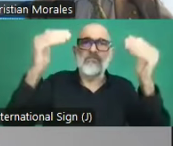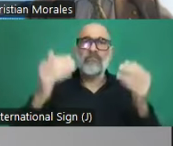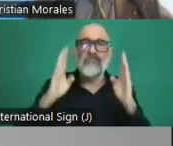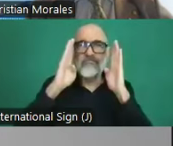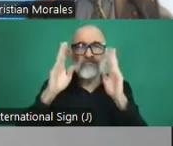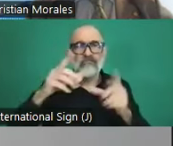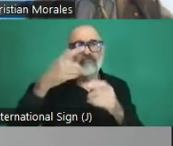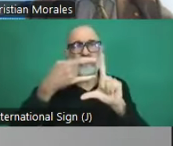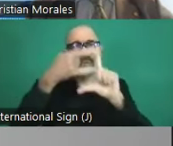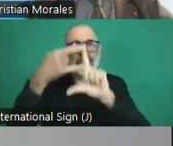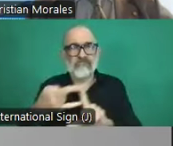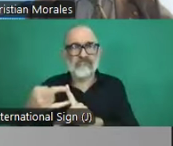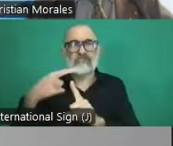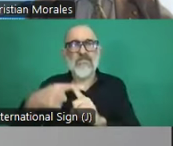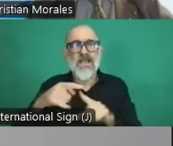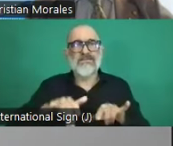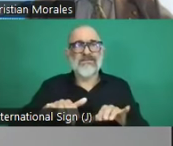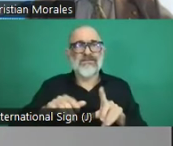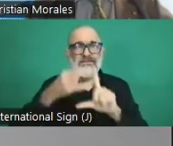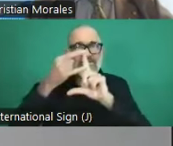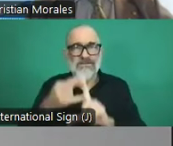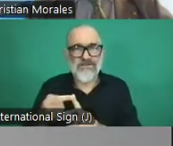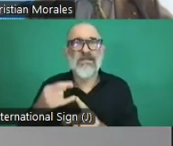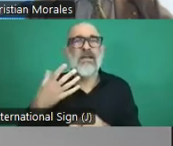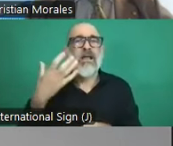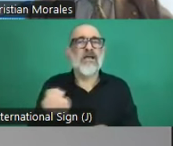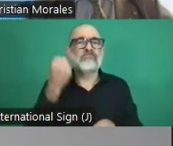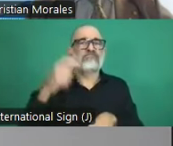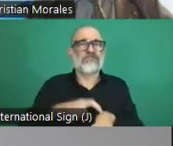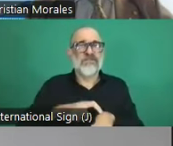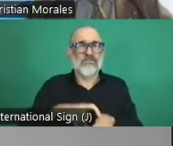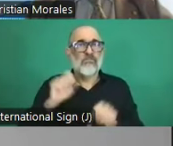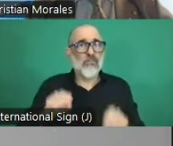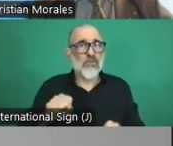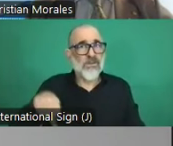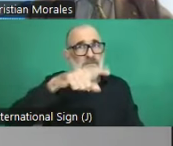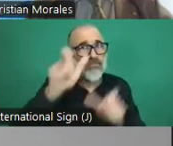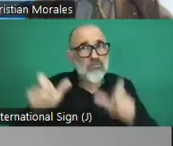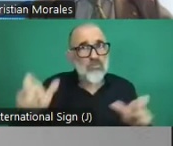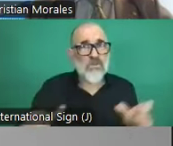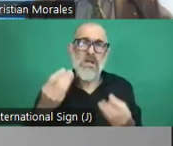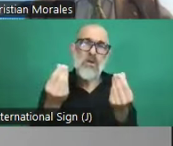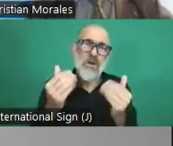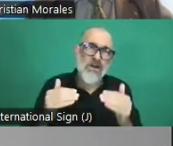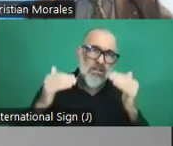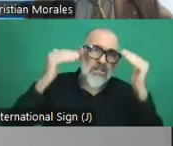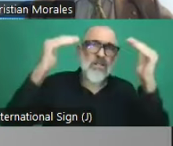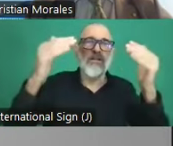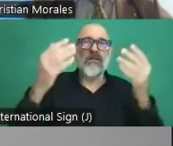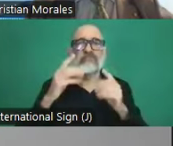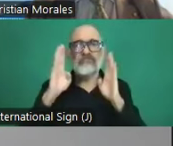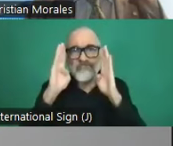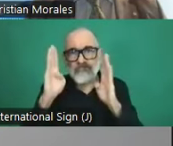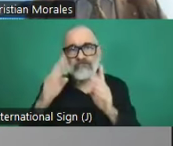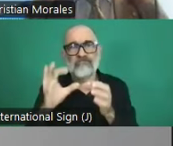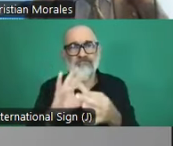esse d'élargir ou resultado remete ao d'améliorer la segundo ponto que eu qualité gostaria de des destacar, soins. que é o fortalecimento da governança do sistema de J'aimerais saúde. aussi Os